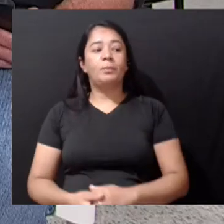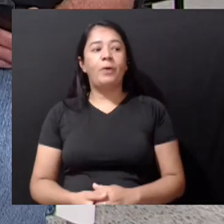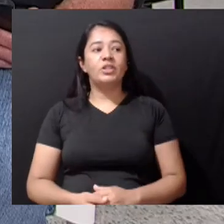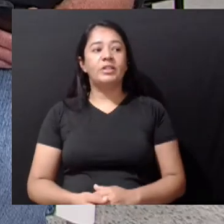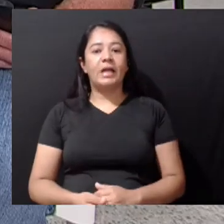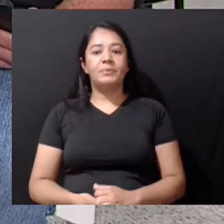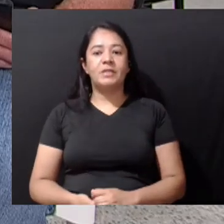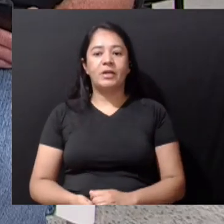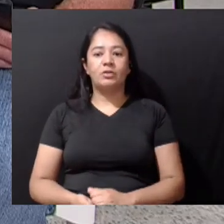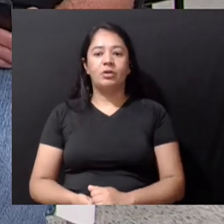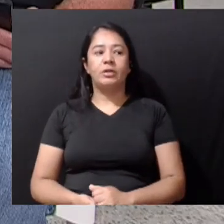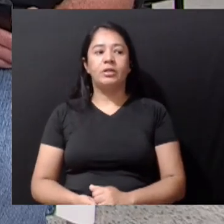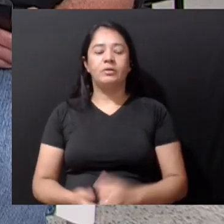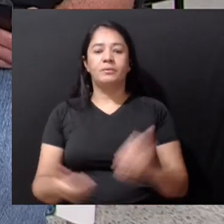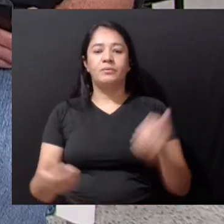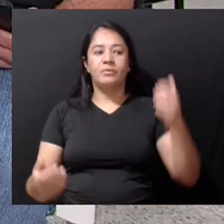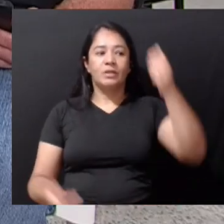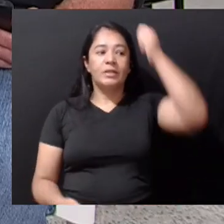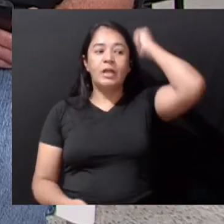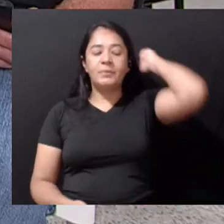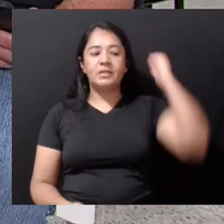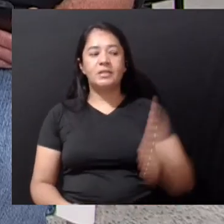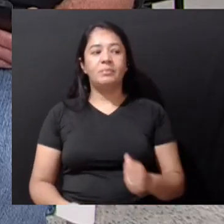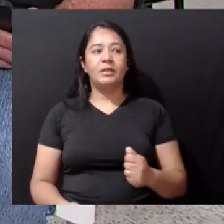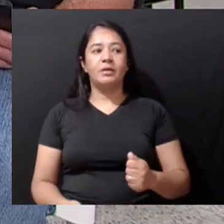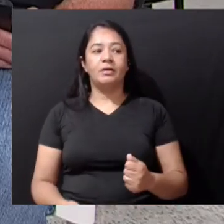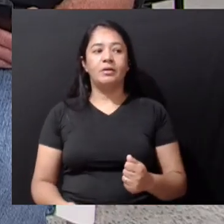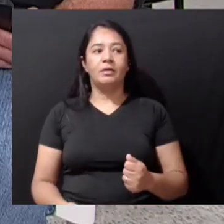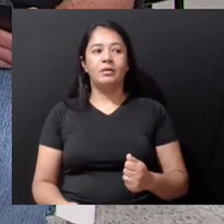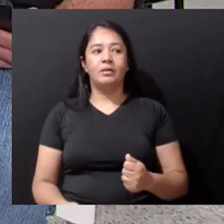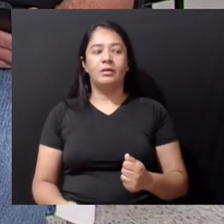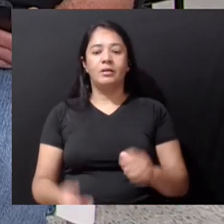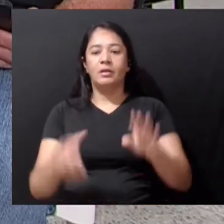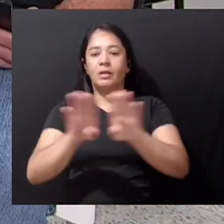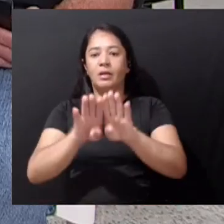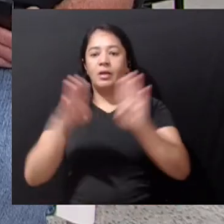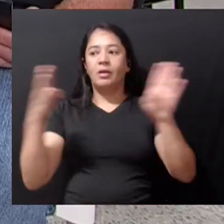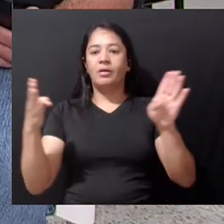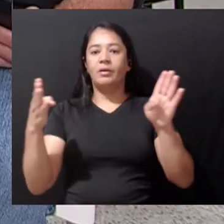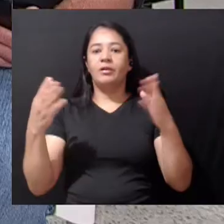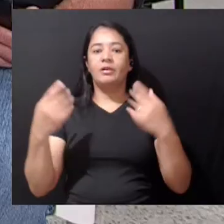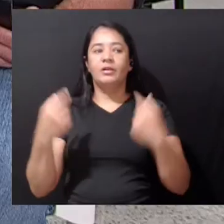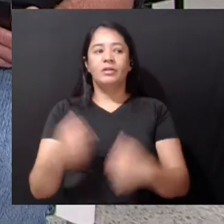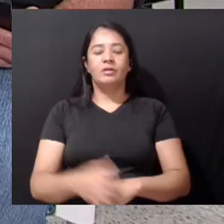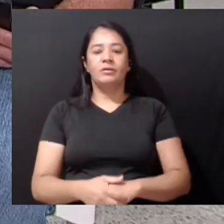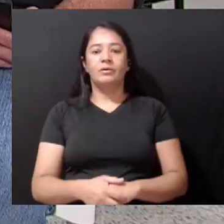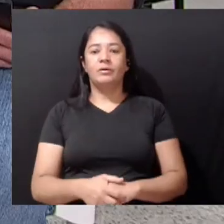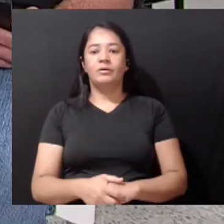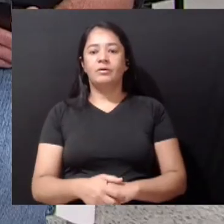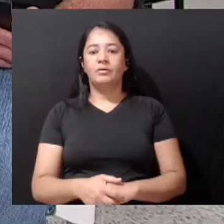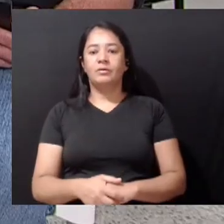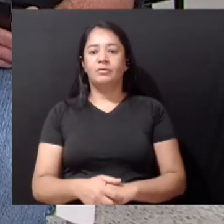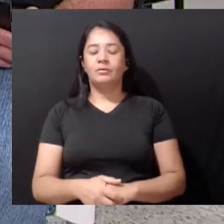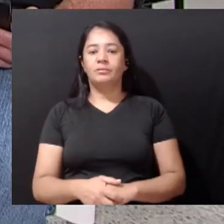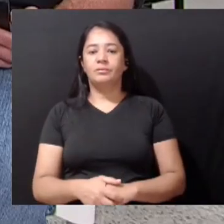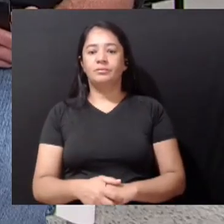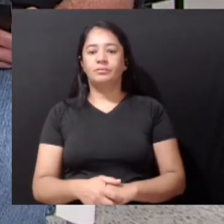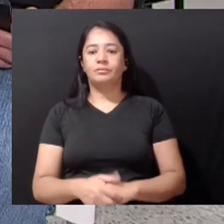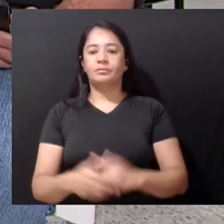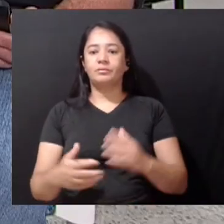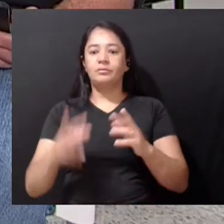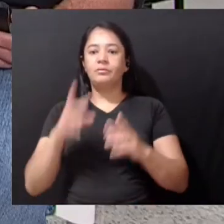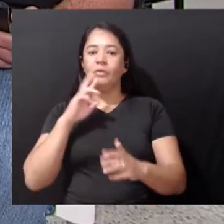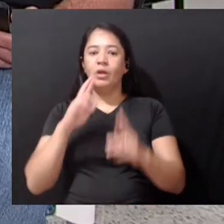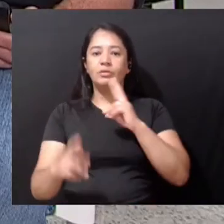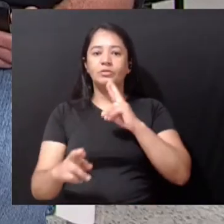vestibulares, ele é uma porta, né? Ele não é definitivo. Então, o resultado, óbvio, ele é